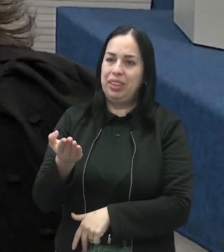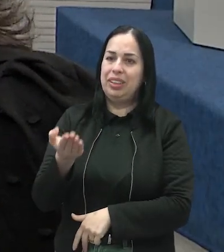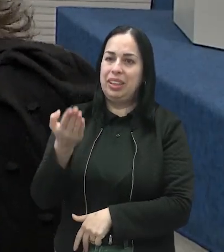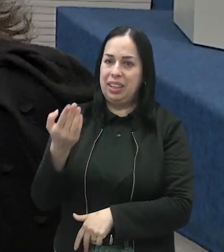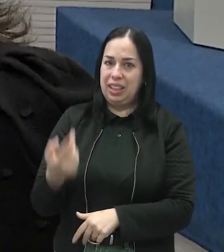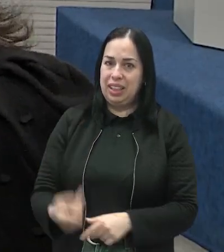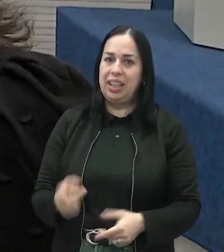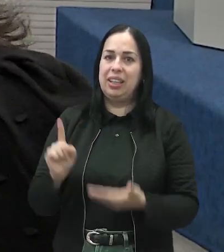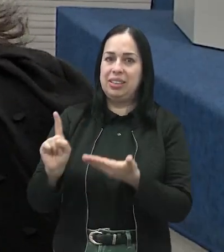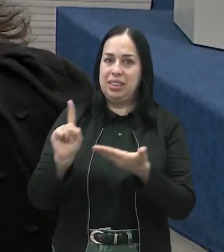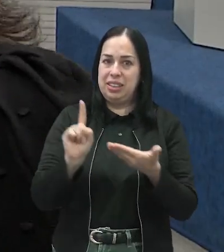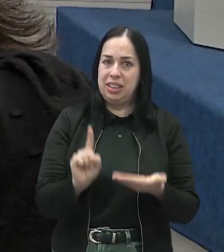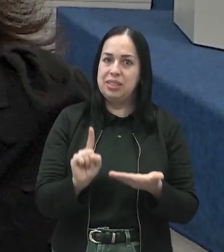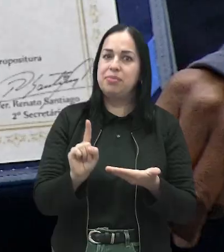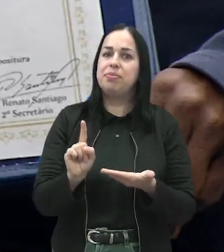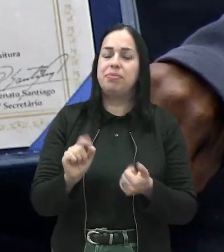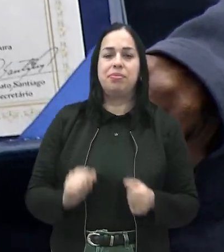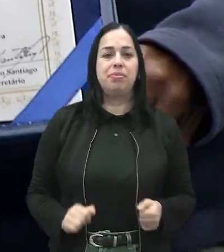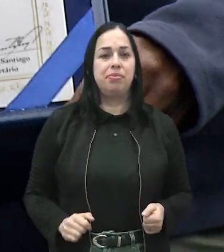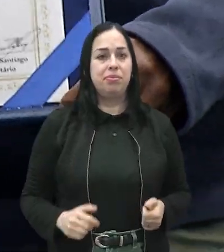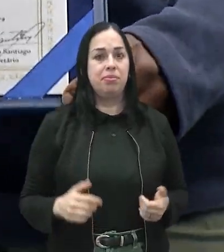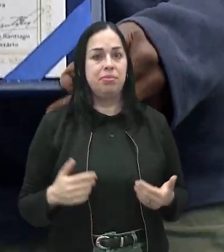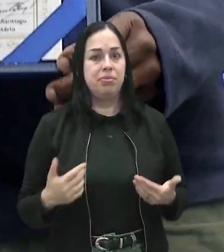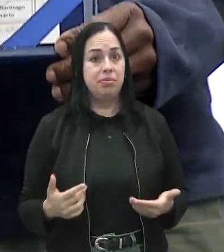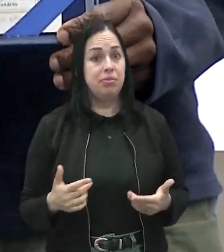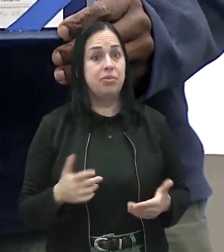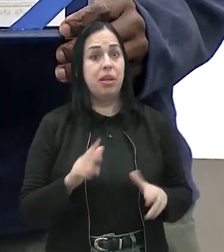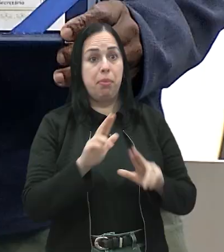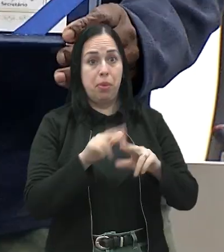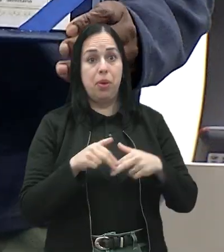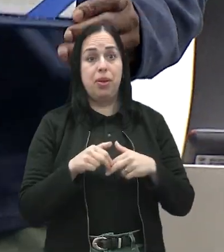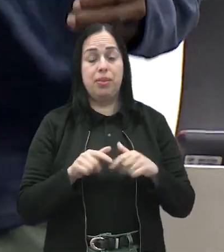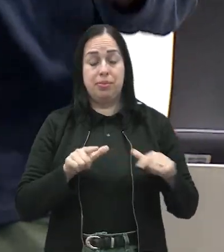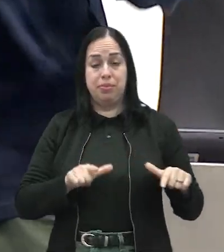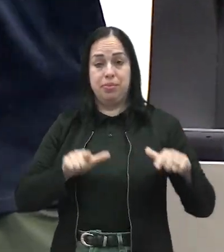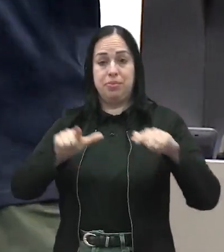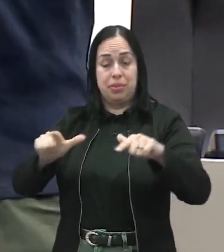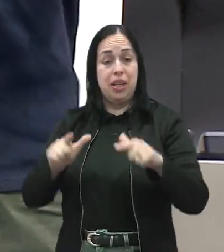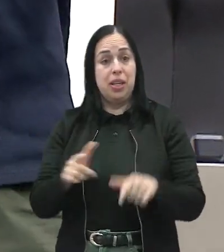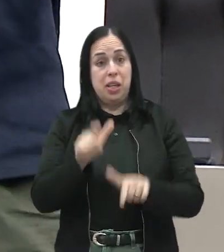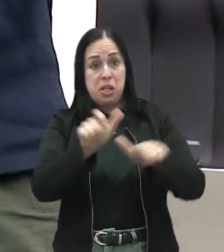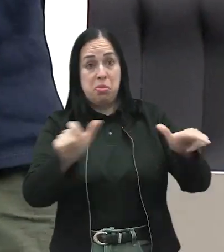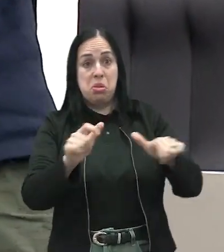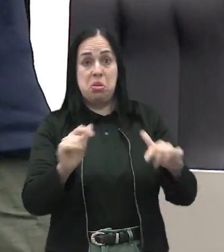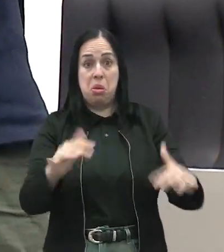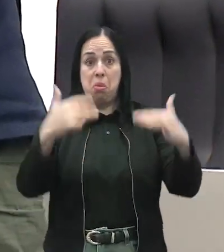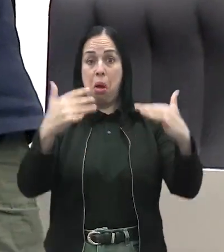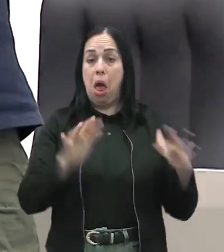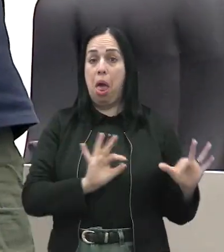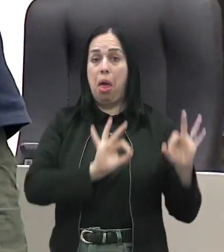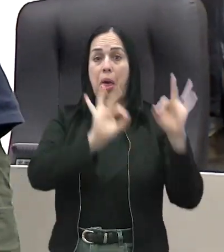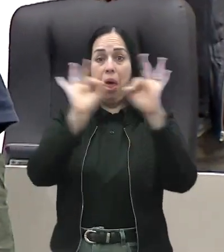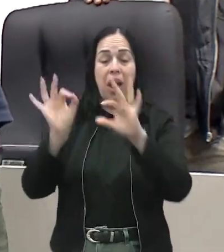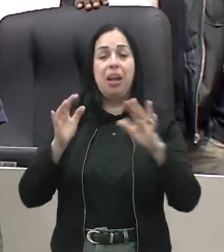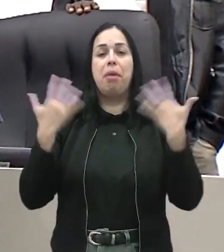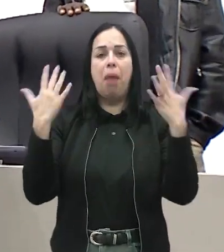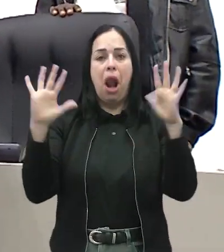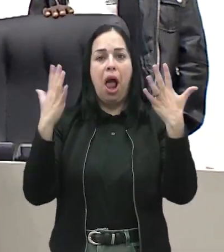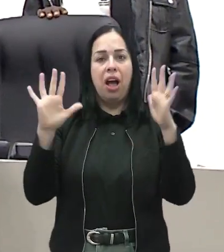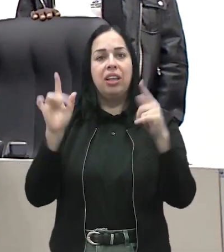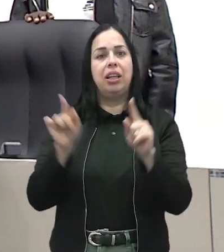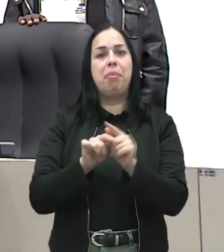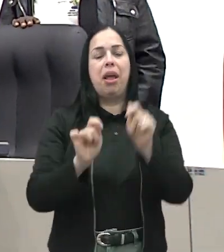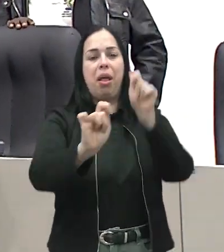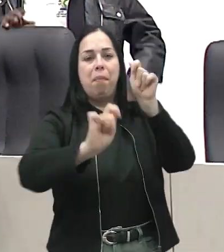nossa cidade, mestre de capoeira daqui da nossa cidade. E foi das mãos da parlamentar, entre aplausos e o som dos berimbaus, que o